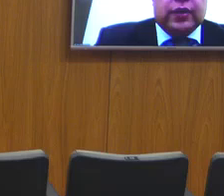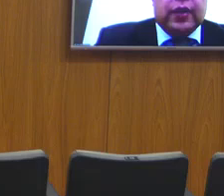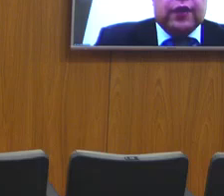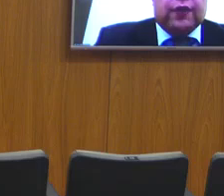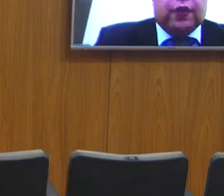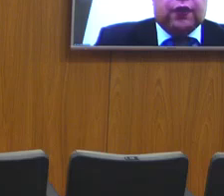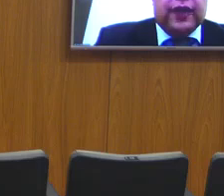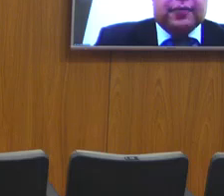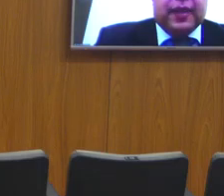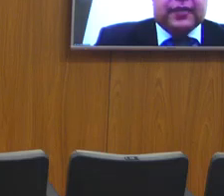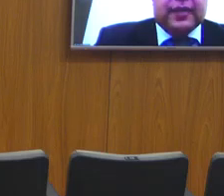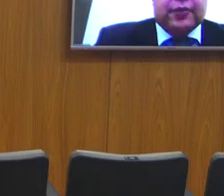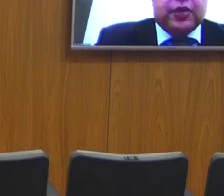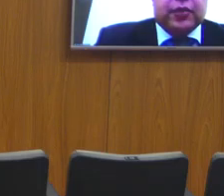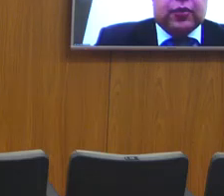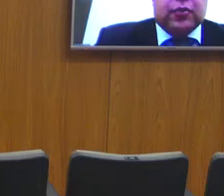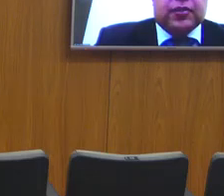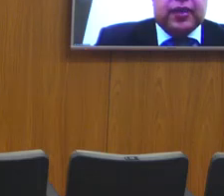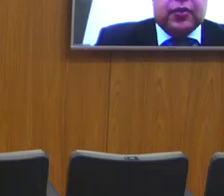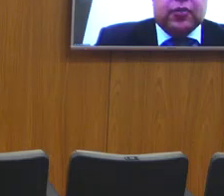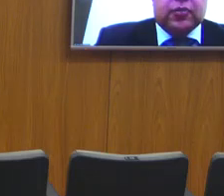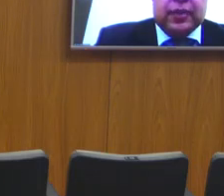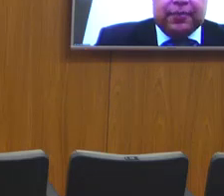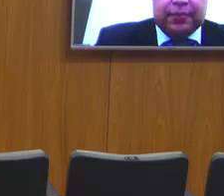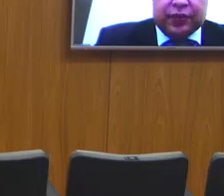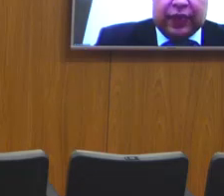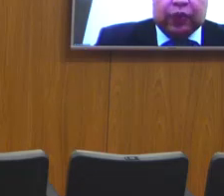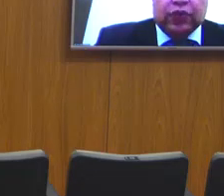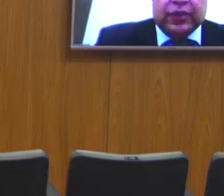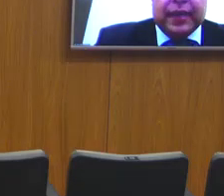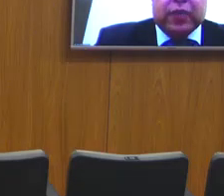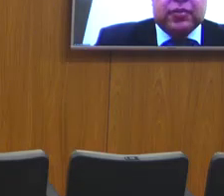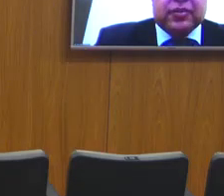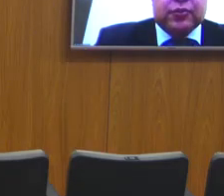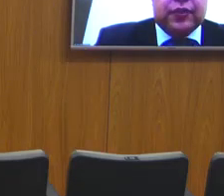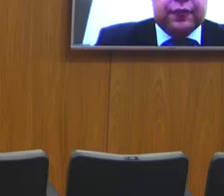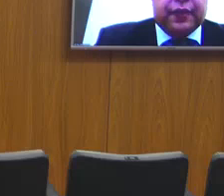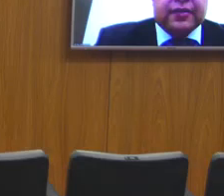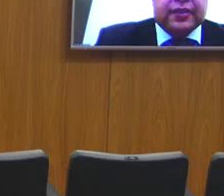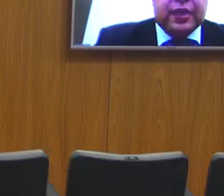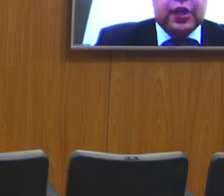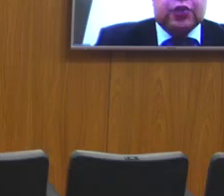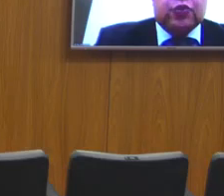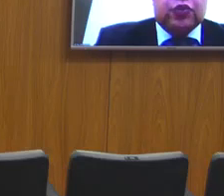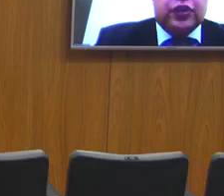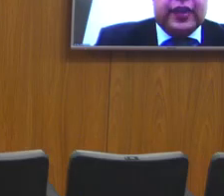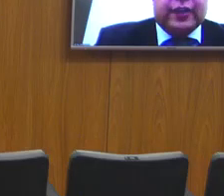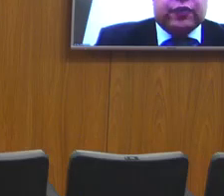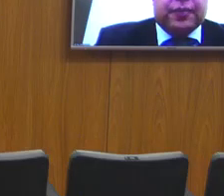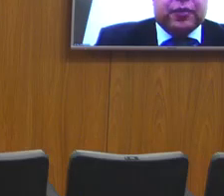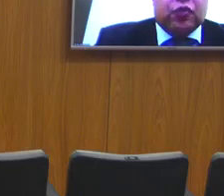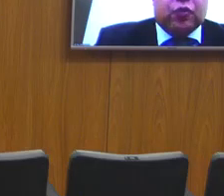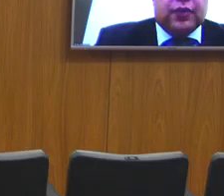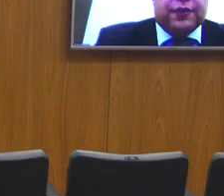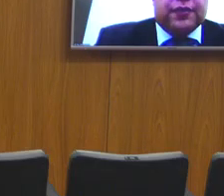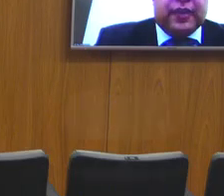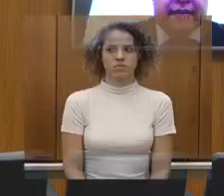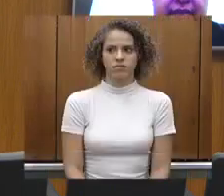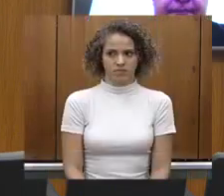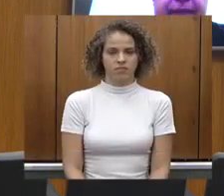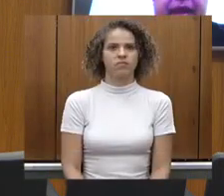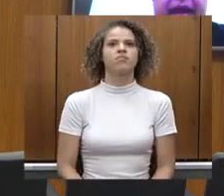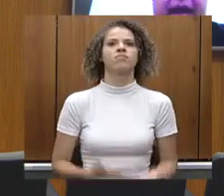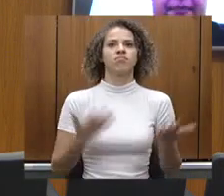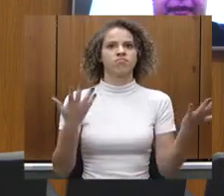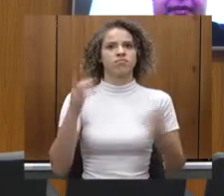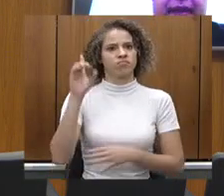Foi convidado para essa reunião da Comissão de Saúde e também a Comissão de Defesa dos Direitos da Pessoa com Deficiência.